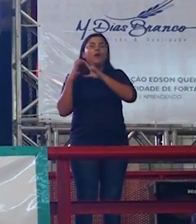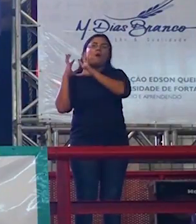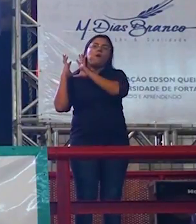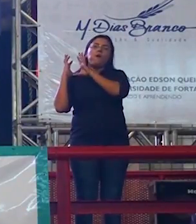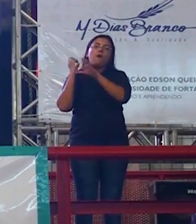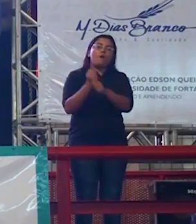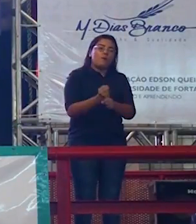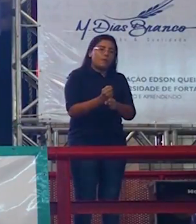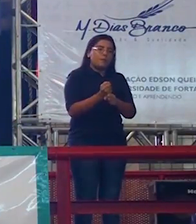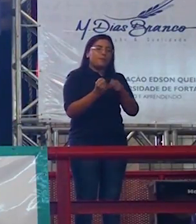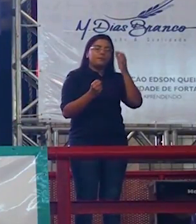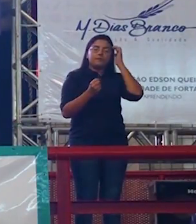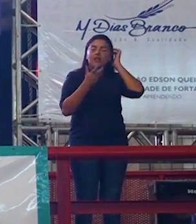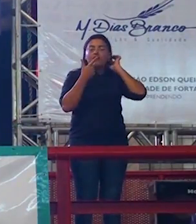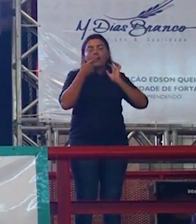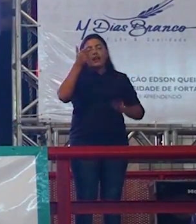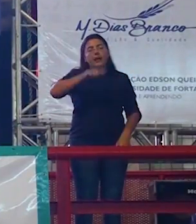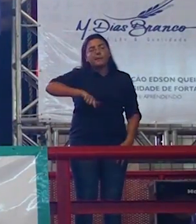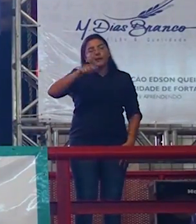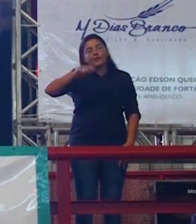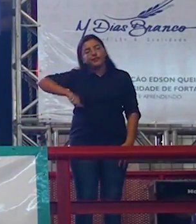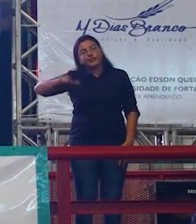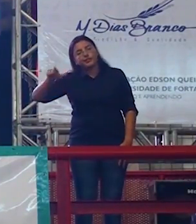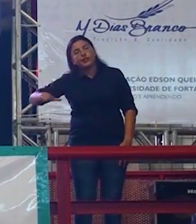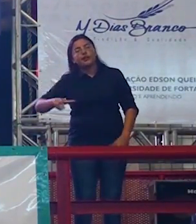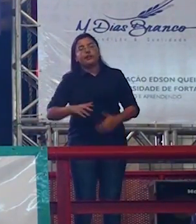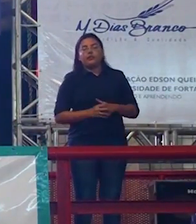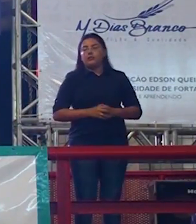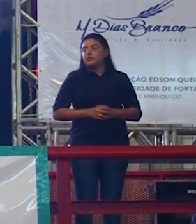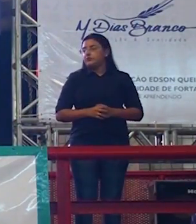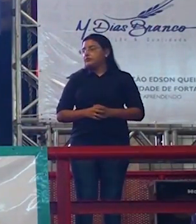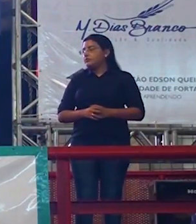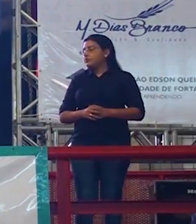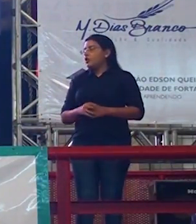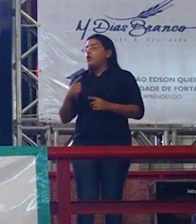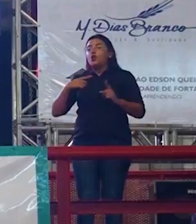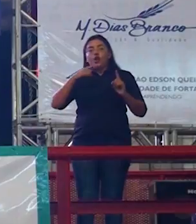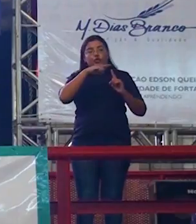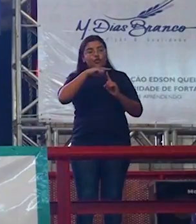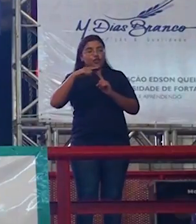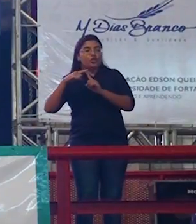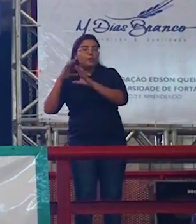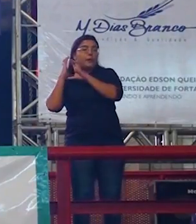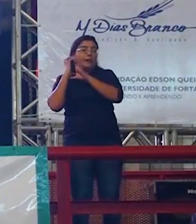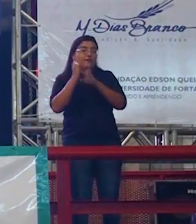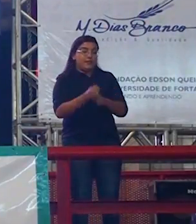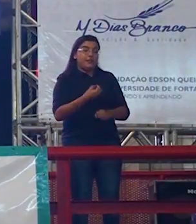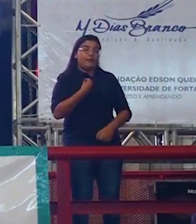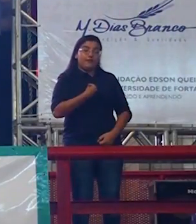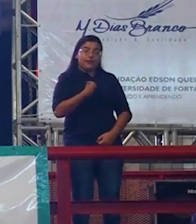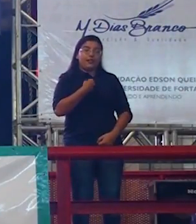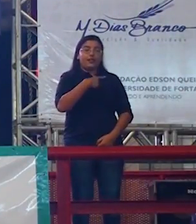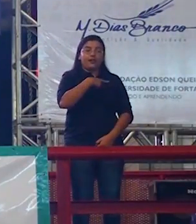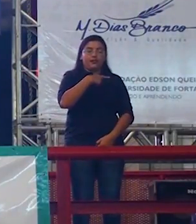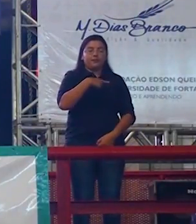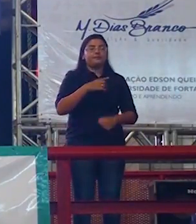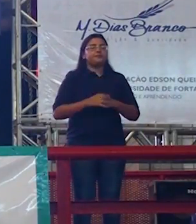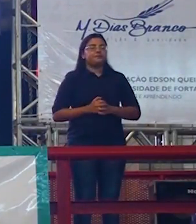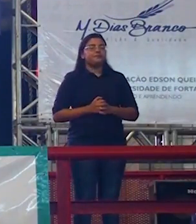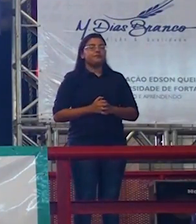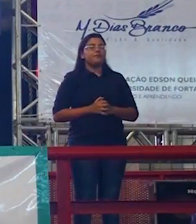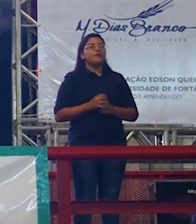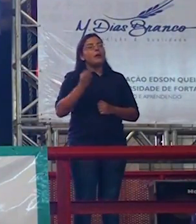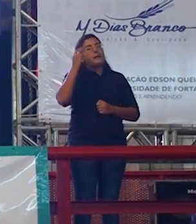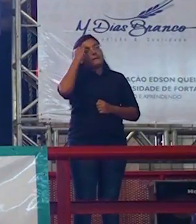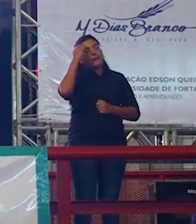revisão, com repetição. Nós vamos falar sobre os diversos tipos de revisões que existem. É a memória de